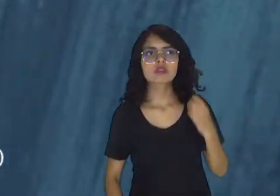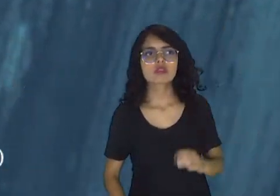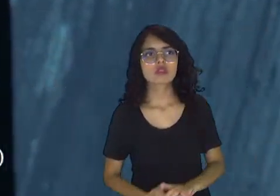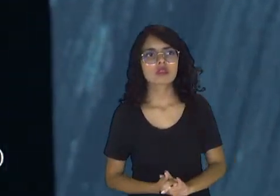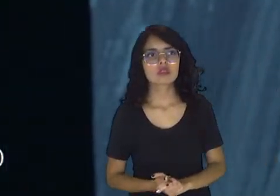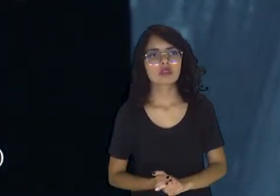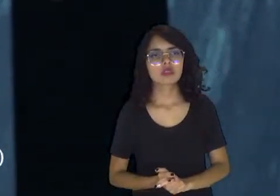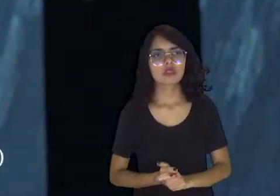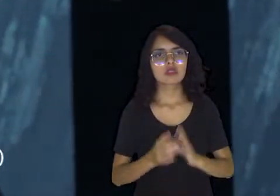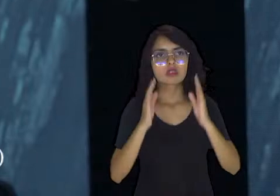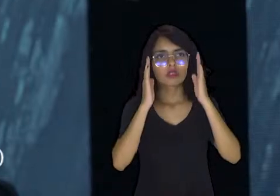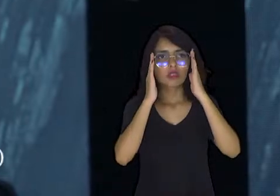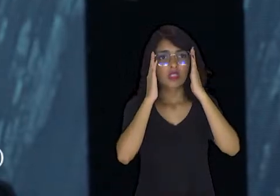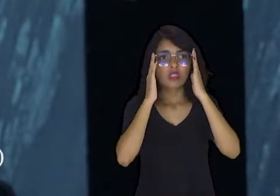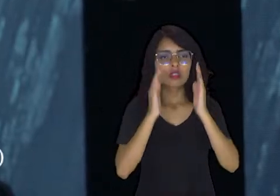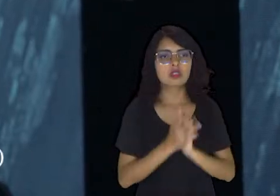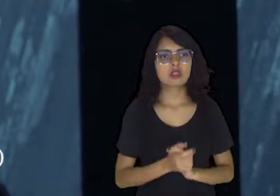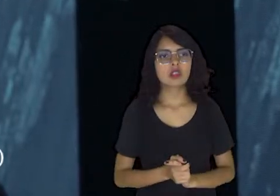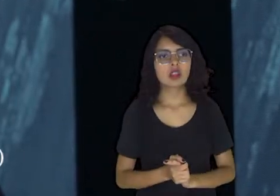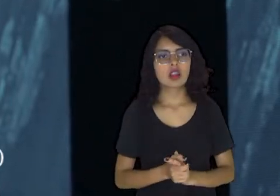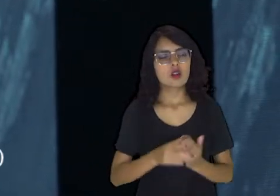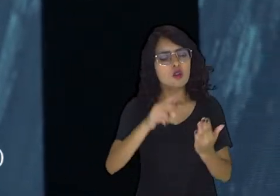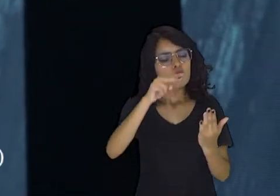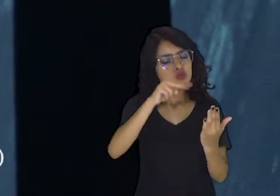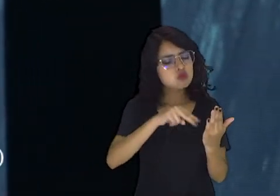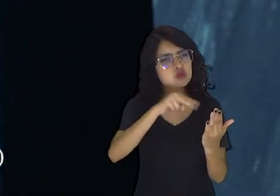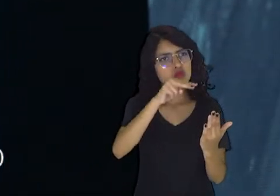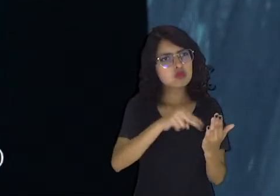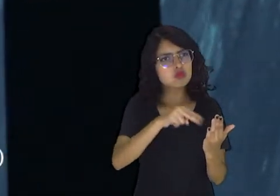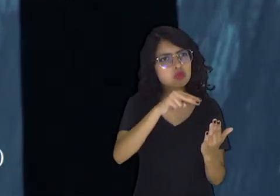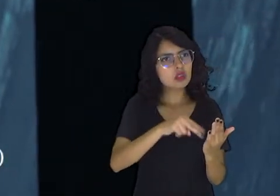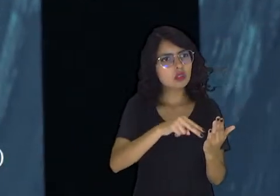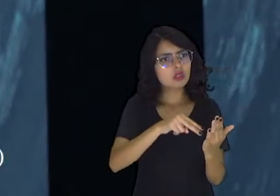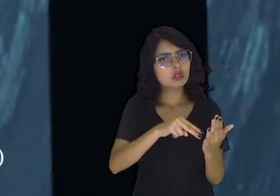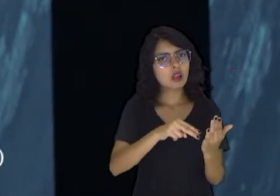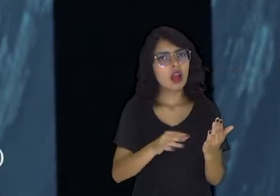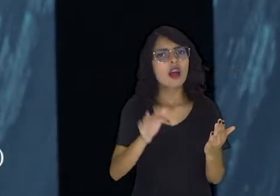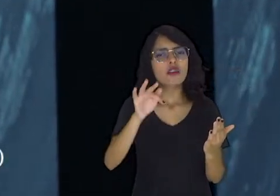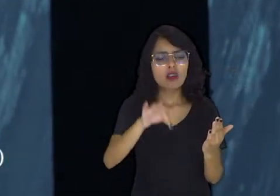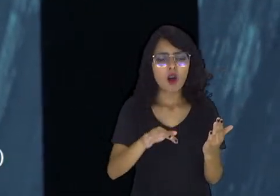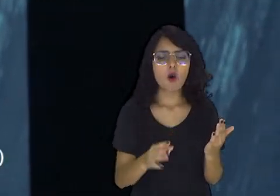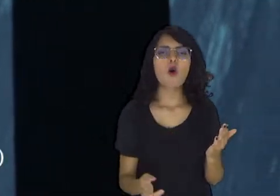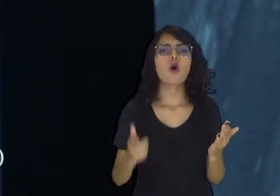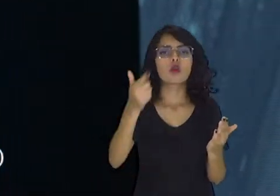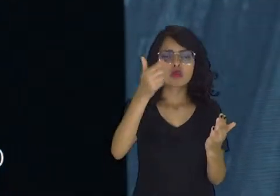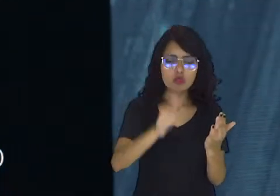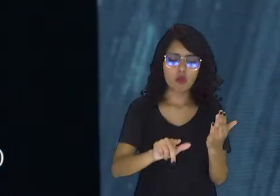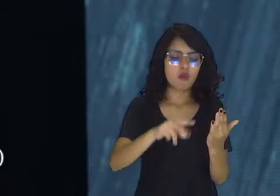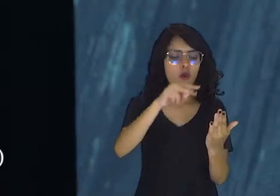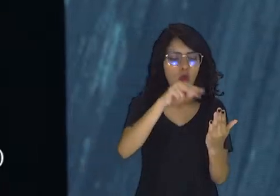invista algum tempo lendo esse versículo. A hora que você terminar, leia novamente.